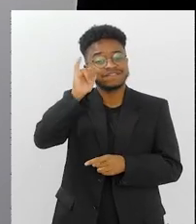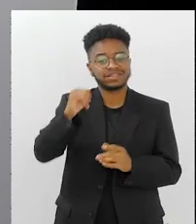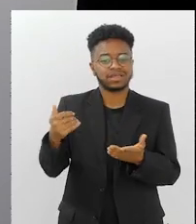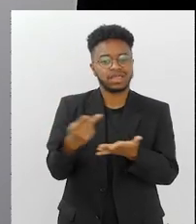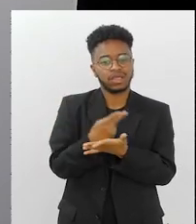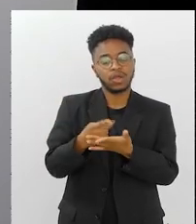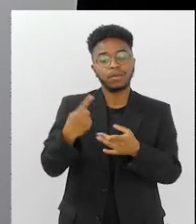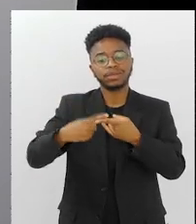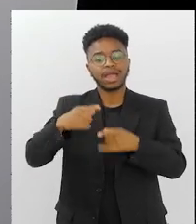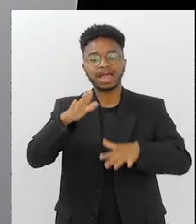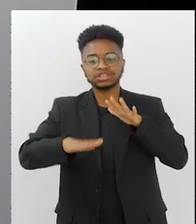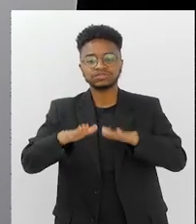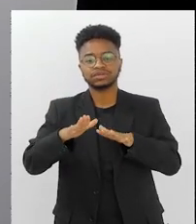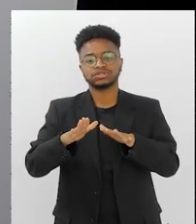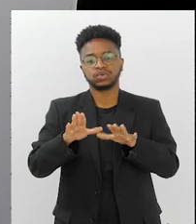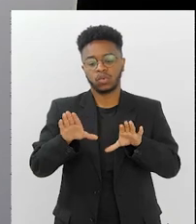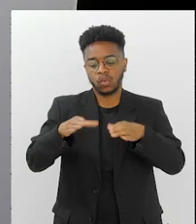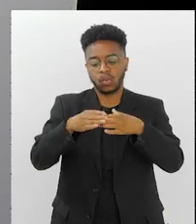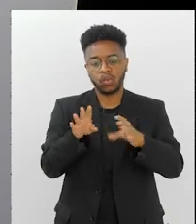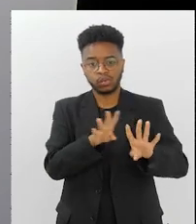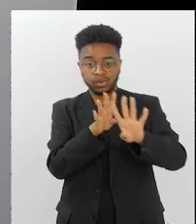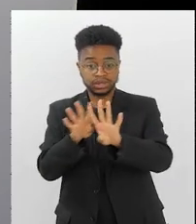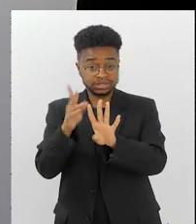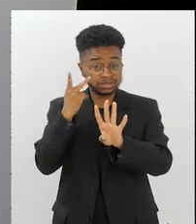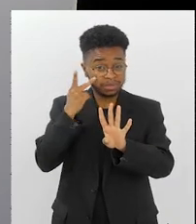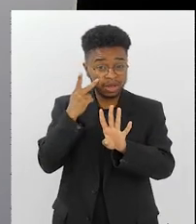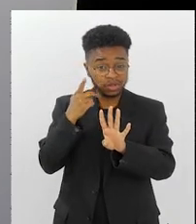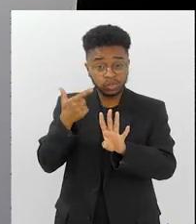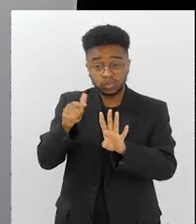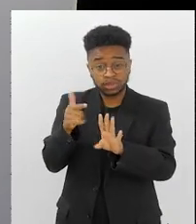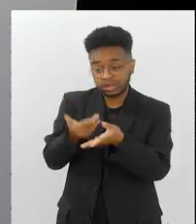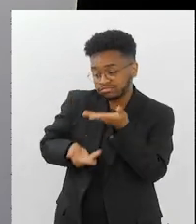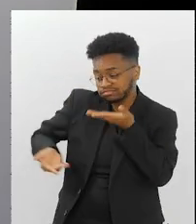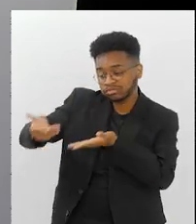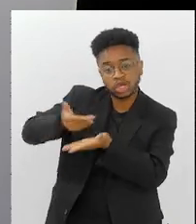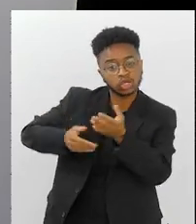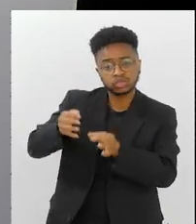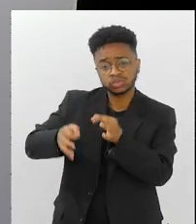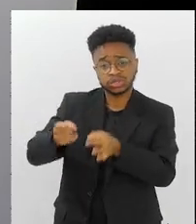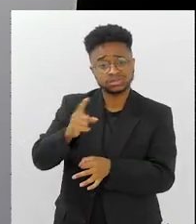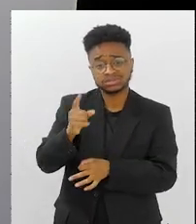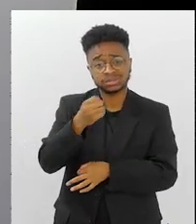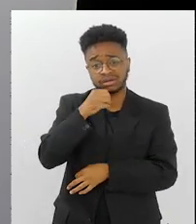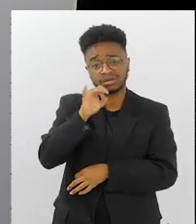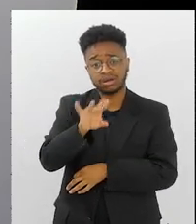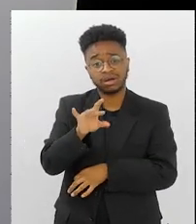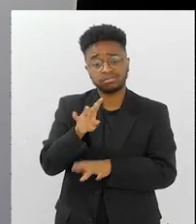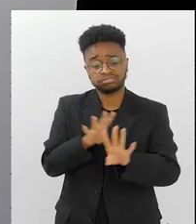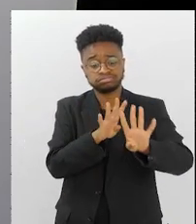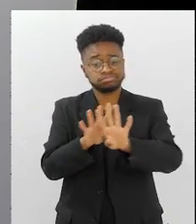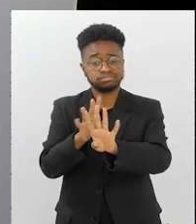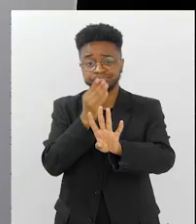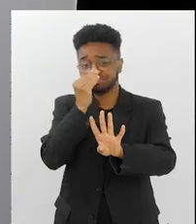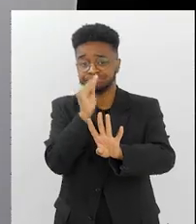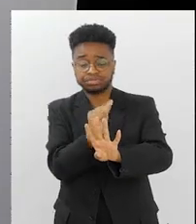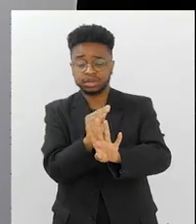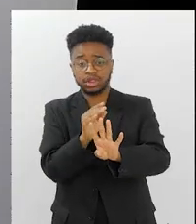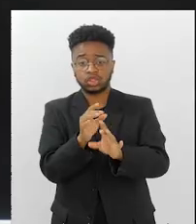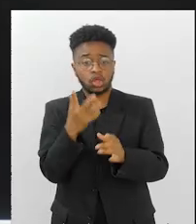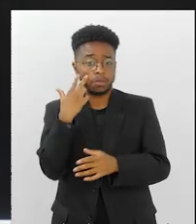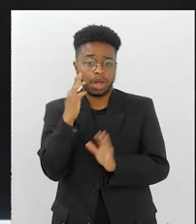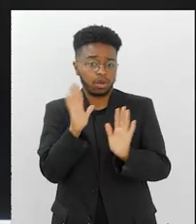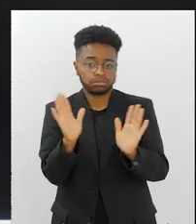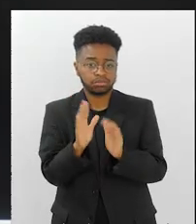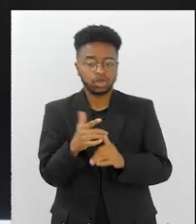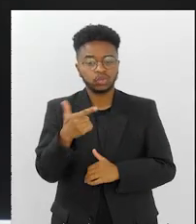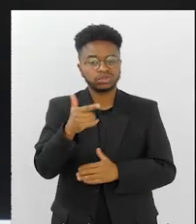São Paulo nem interage com in redo o cara faz uma comissão diente totalmente aleatória que passa é julgada como Aquela comissão